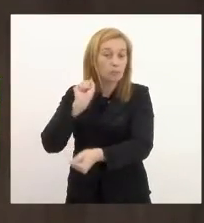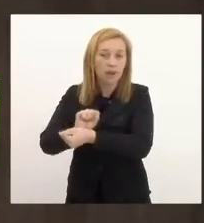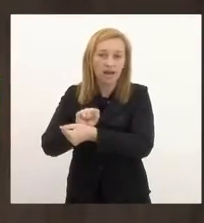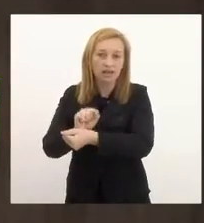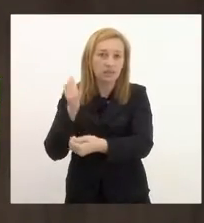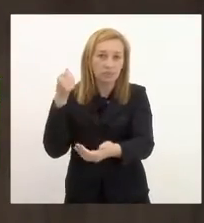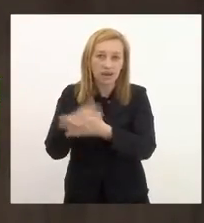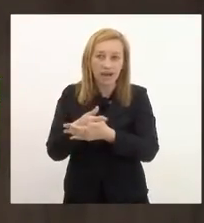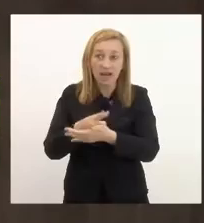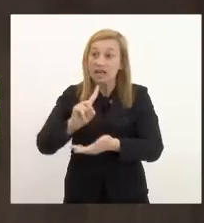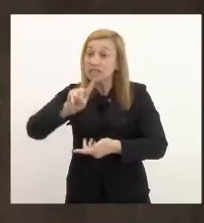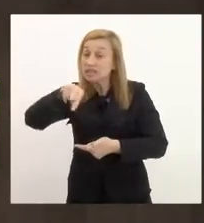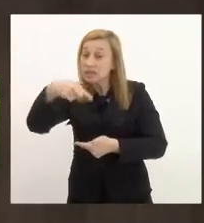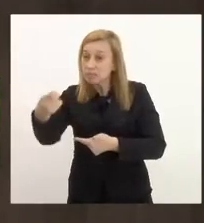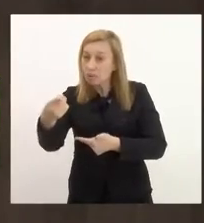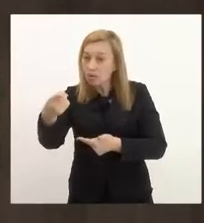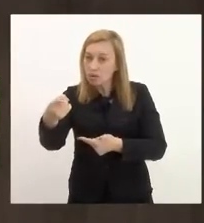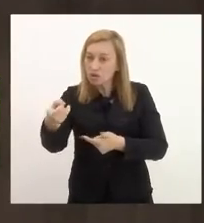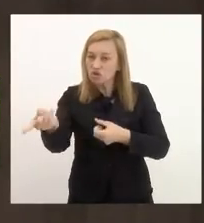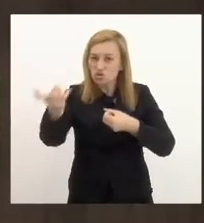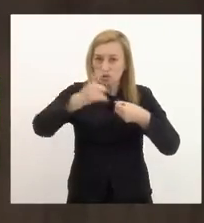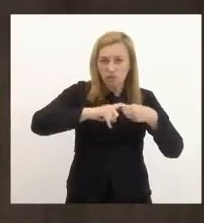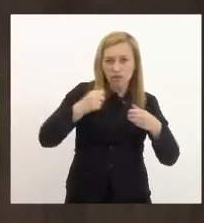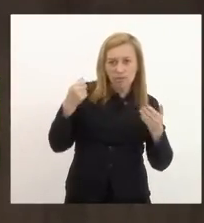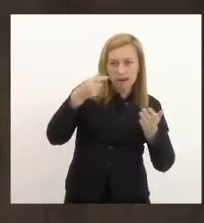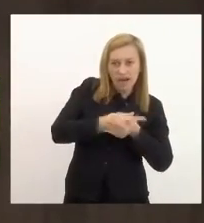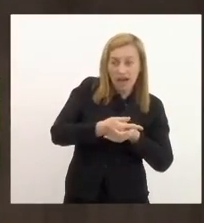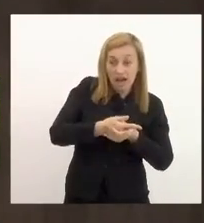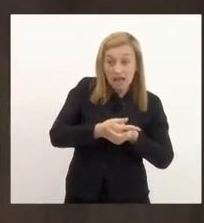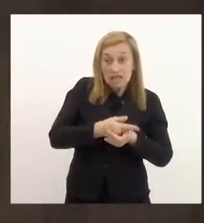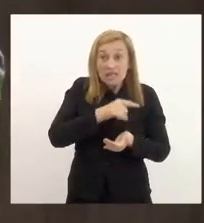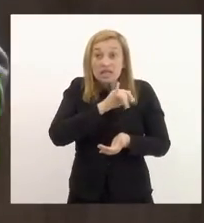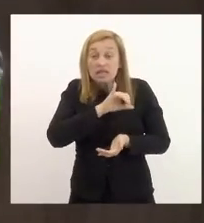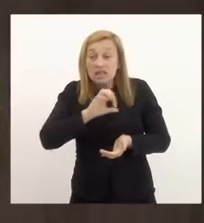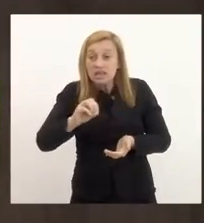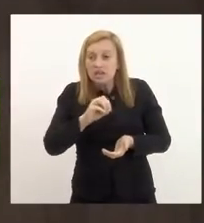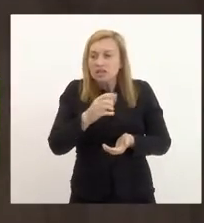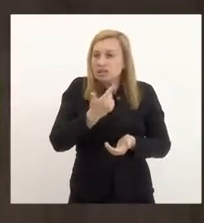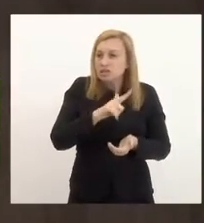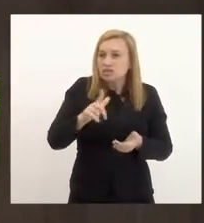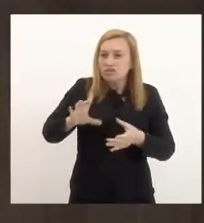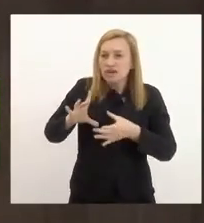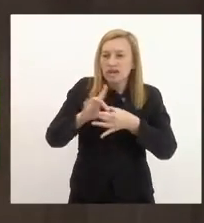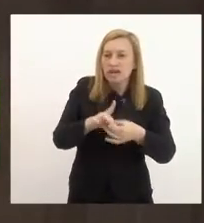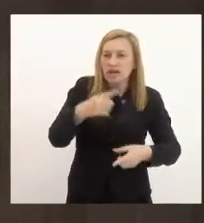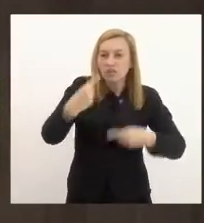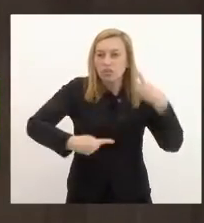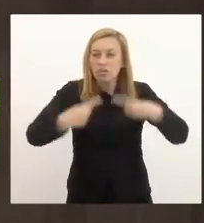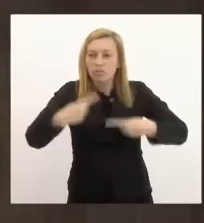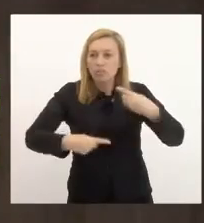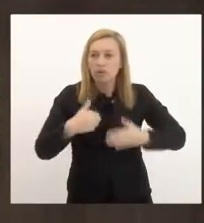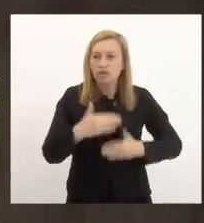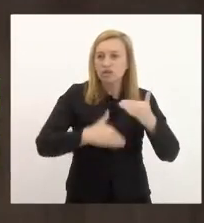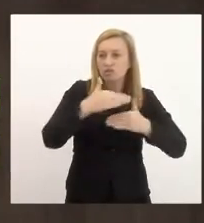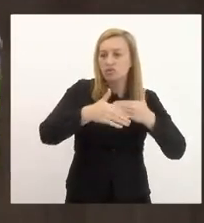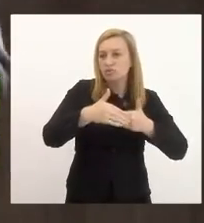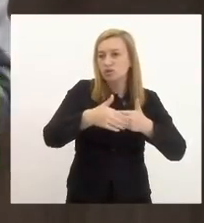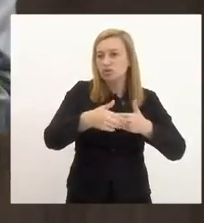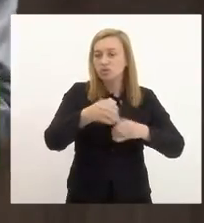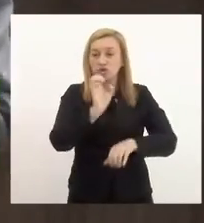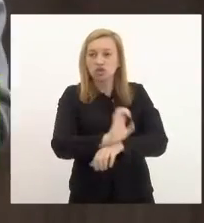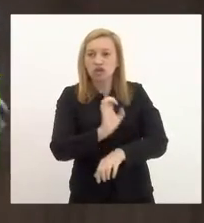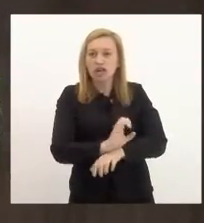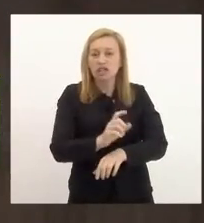pagar mas depois gradativamente volta a pagar e isso se não tiver acoplado com uma política desenvolvimento do